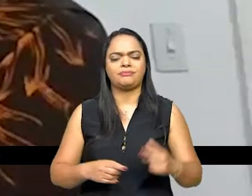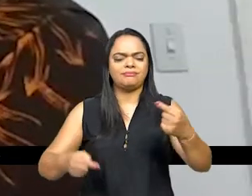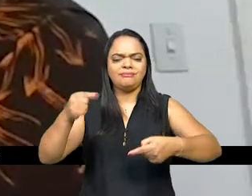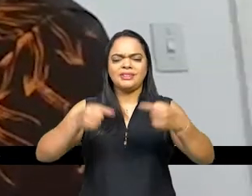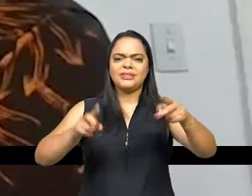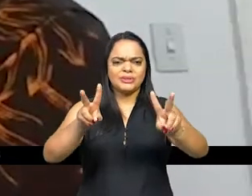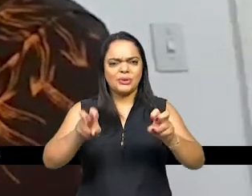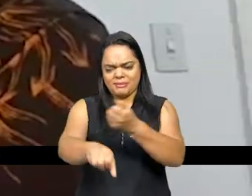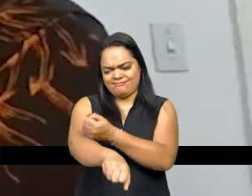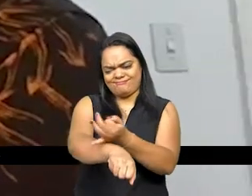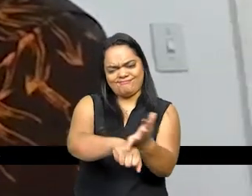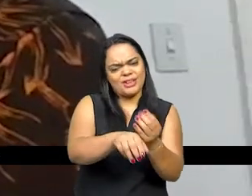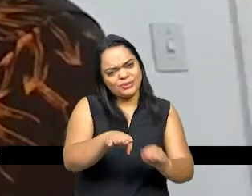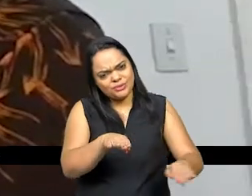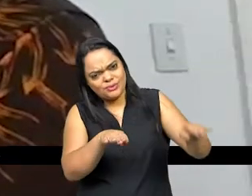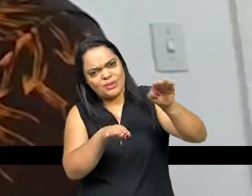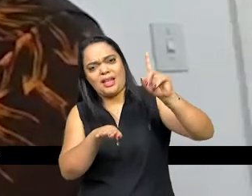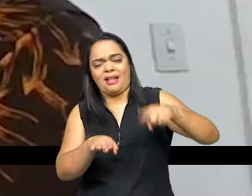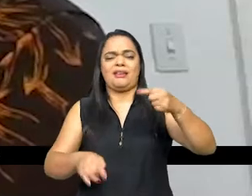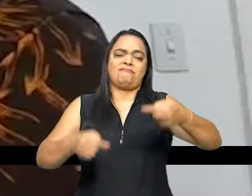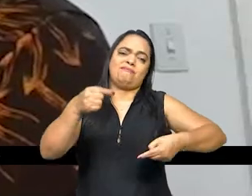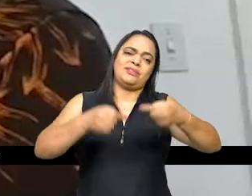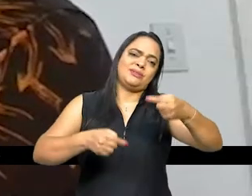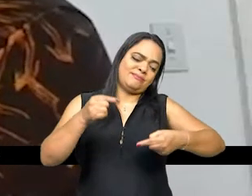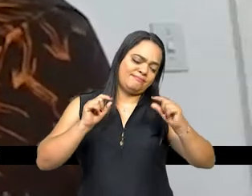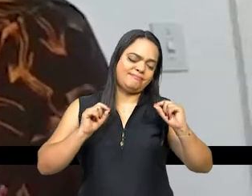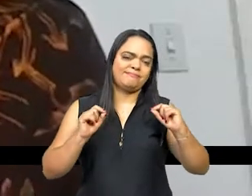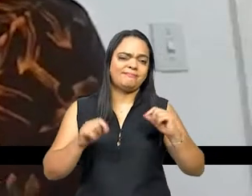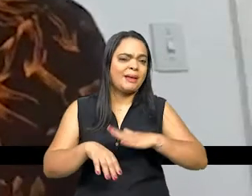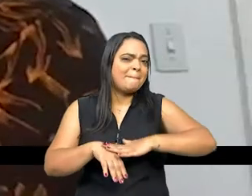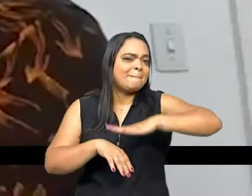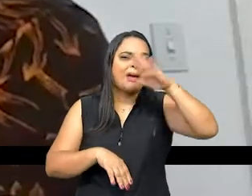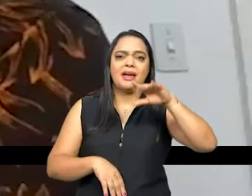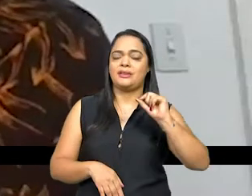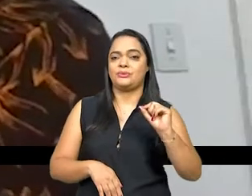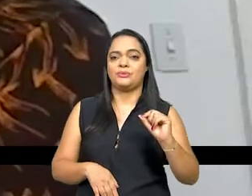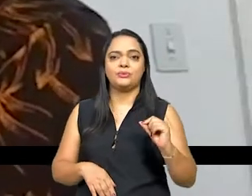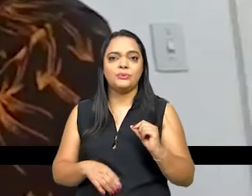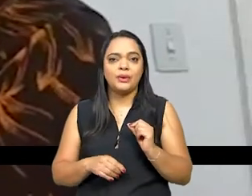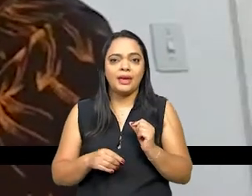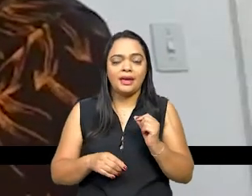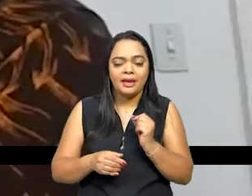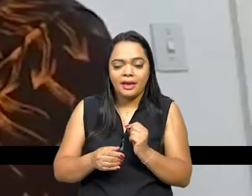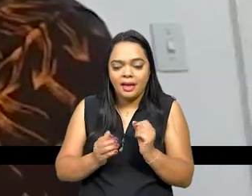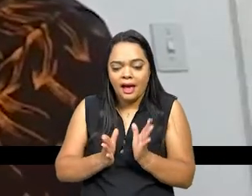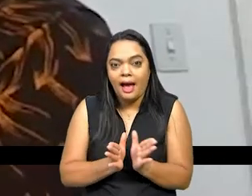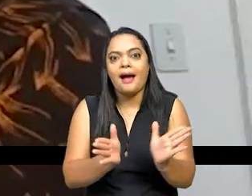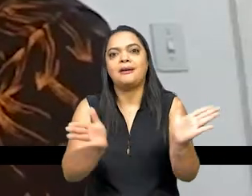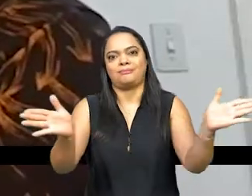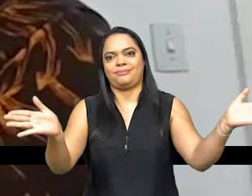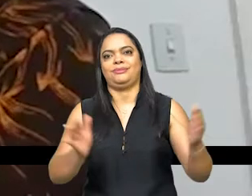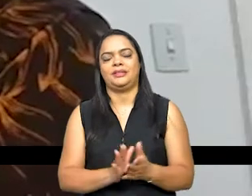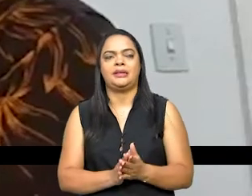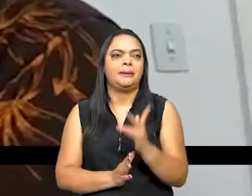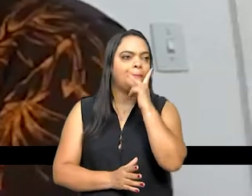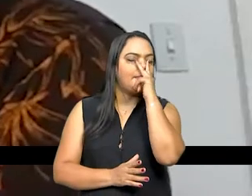supremacia branca, eu acho que é uma discussão que vem ganhando cada vez mais espaço. Eu sinto um pouco de falta